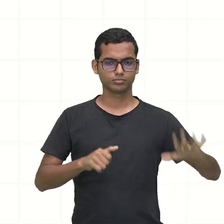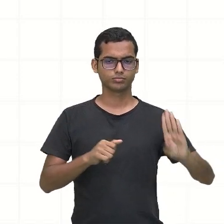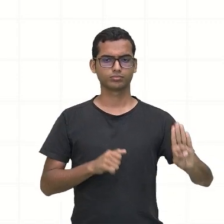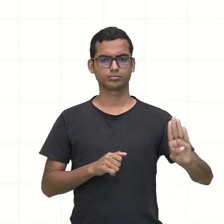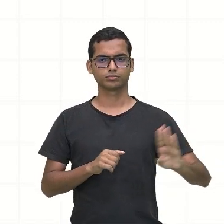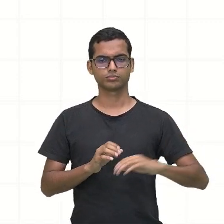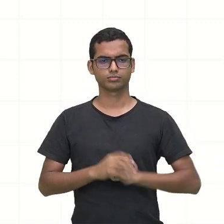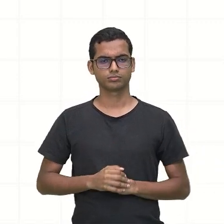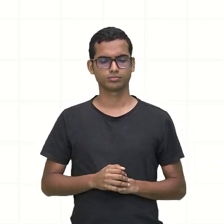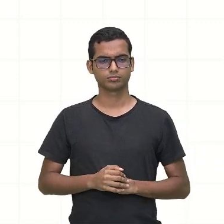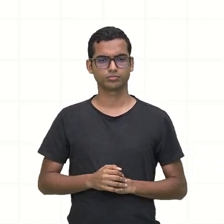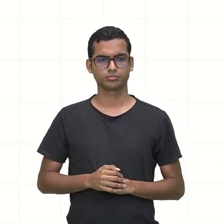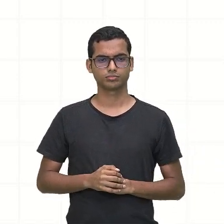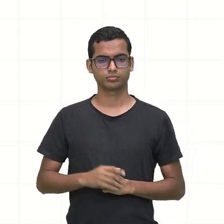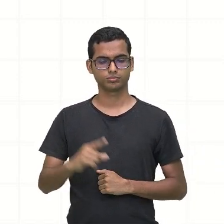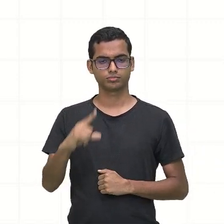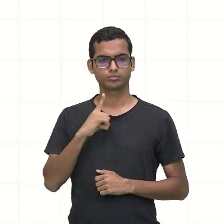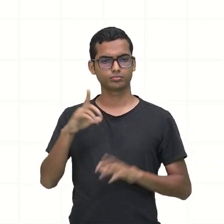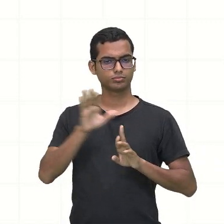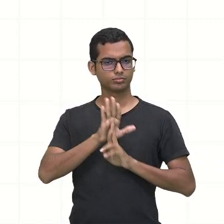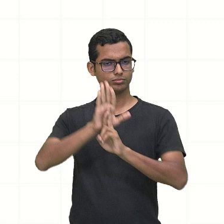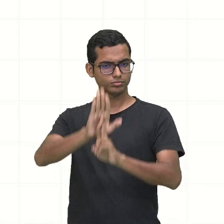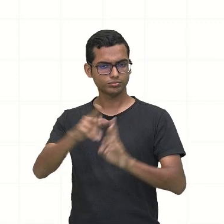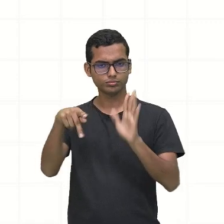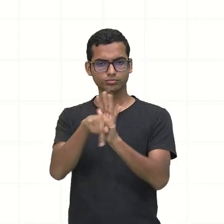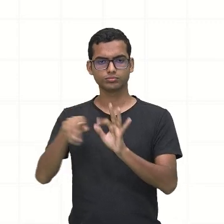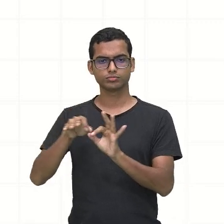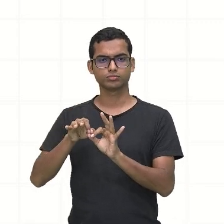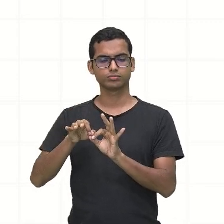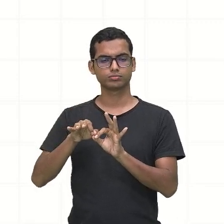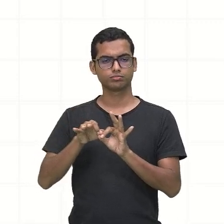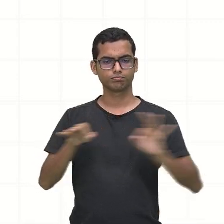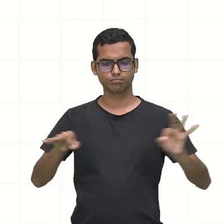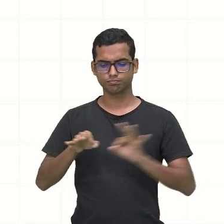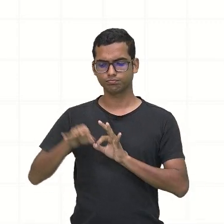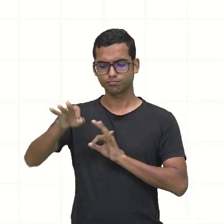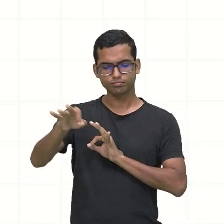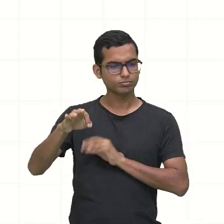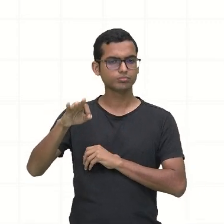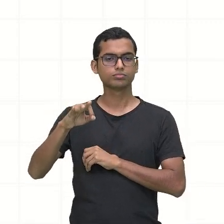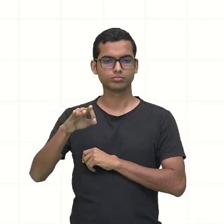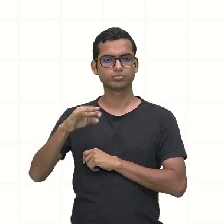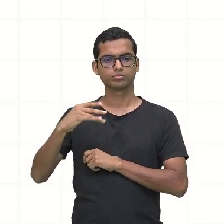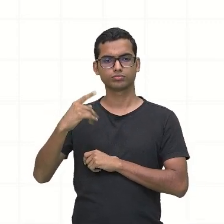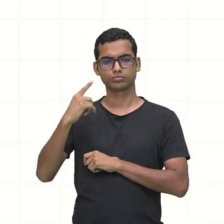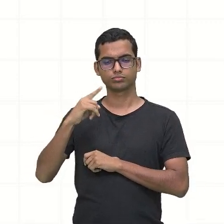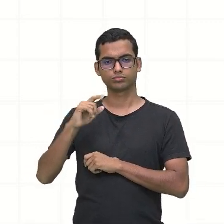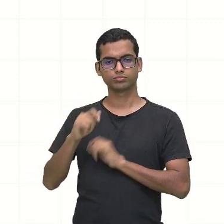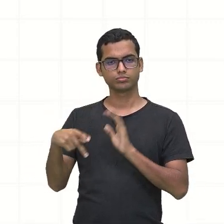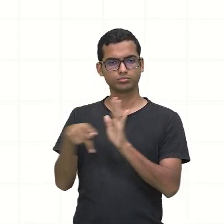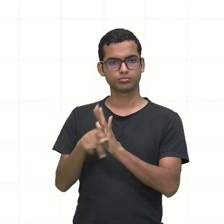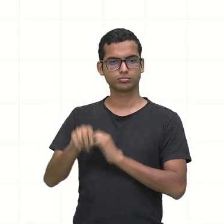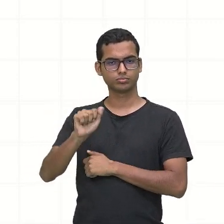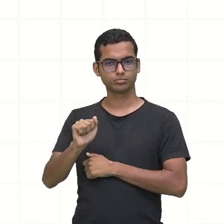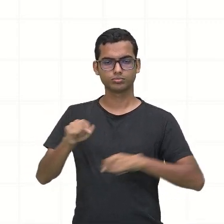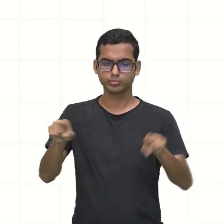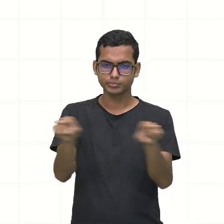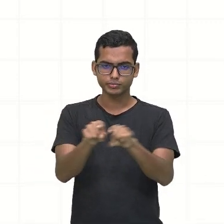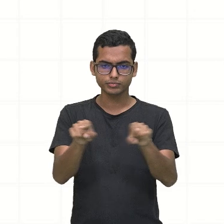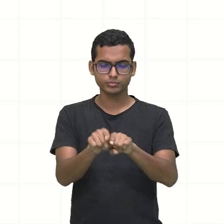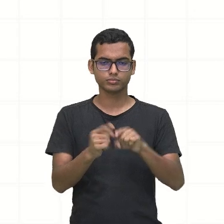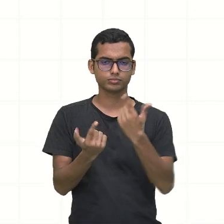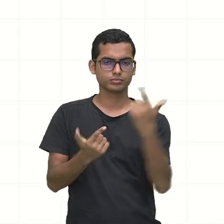a representação do plano alfa e tenho também aqui a